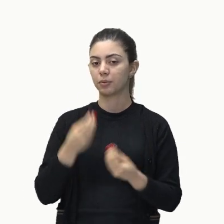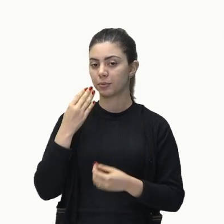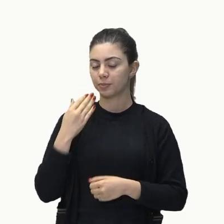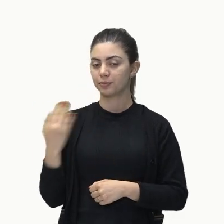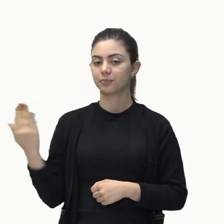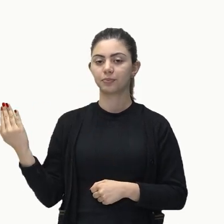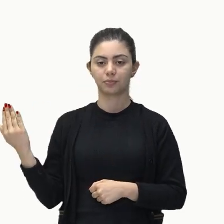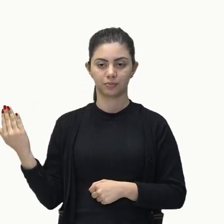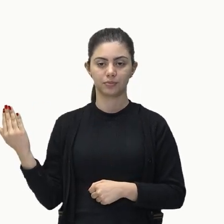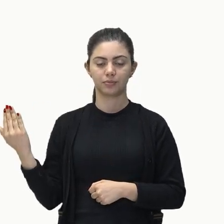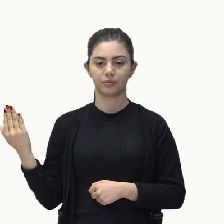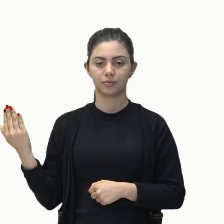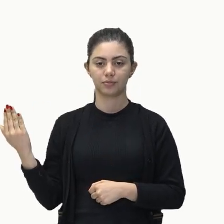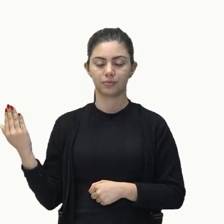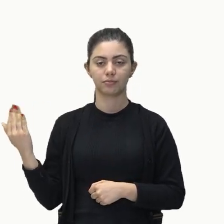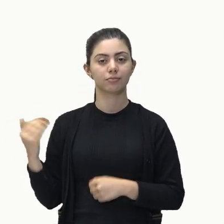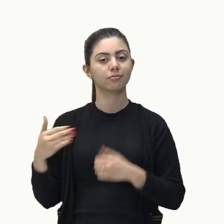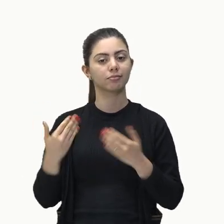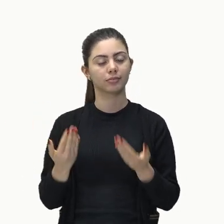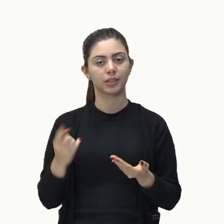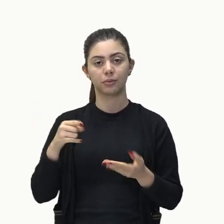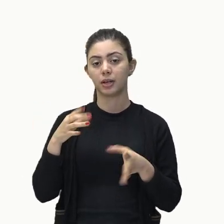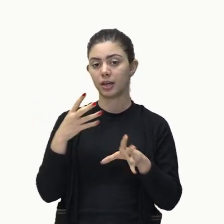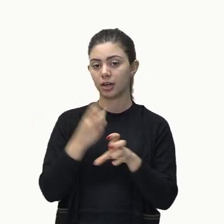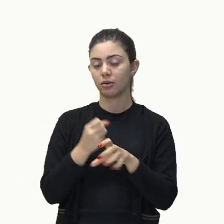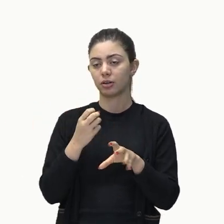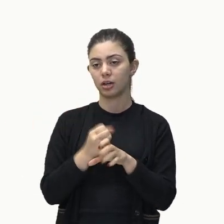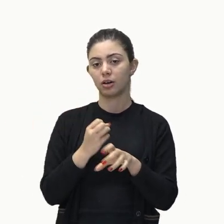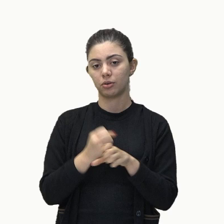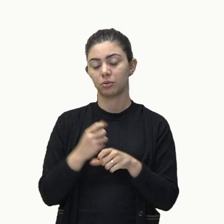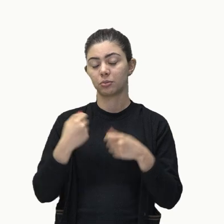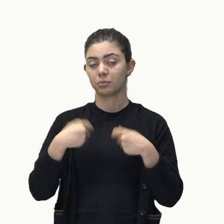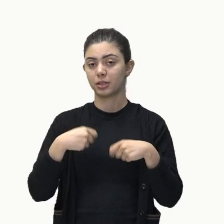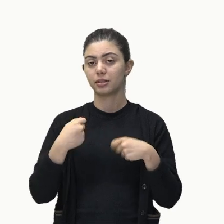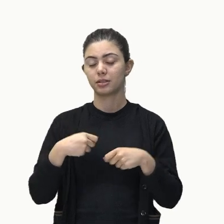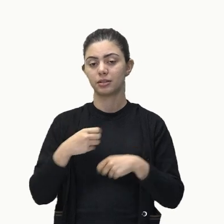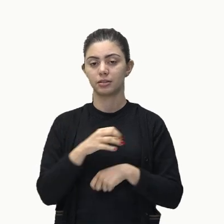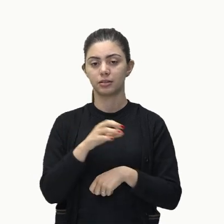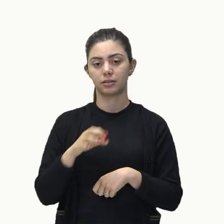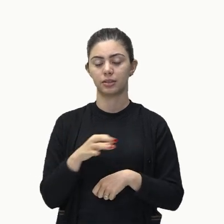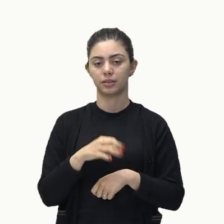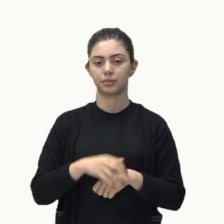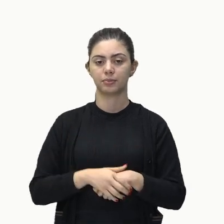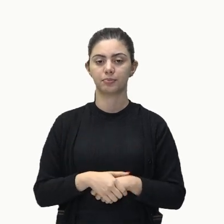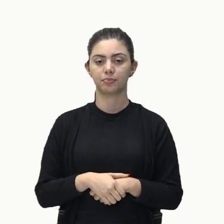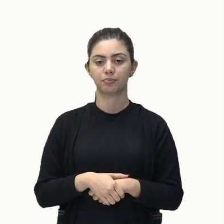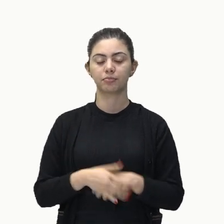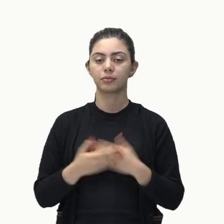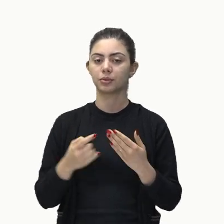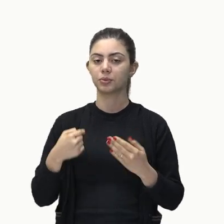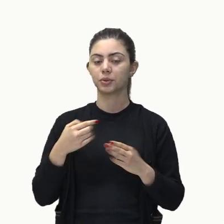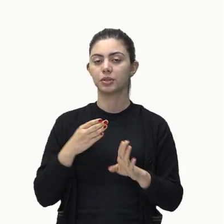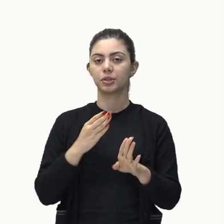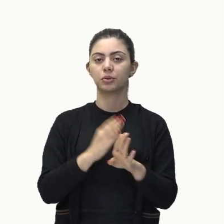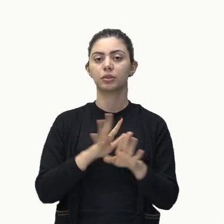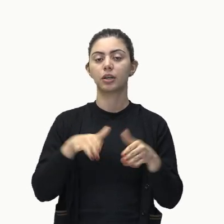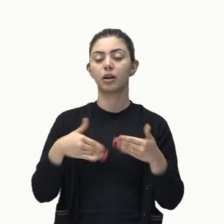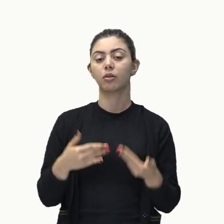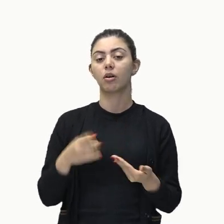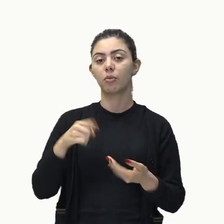por 0,12, e essa conta é a conta que eu tenho que fazer para achar qual é o valor da